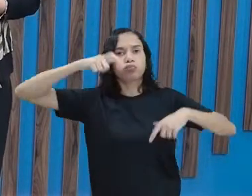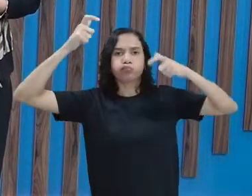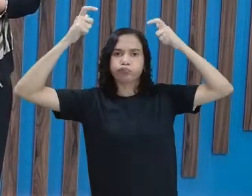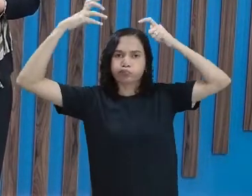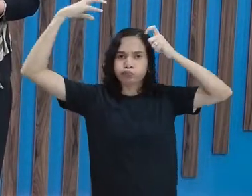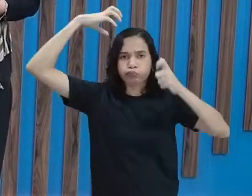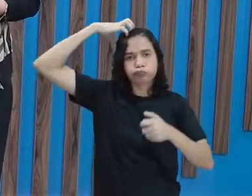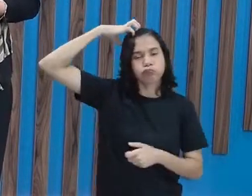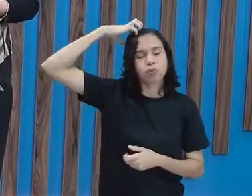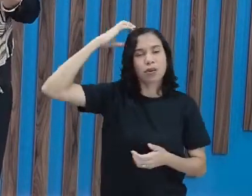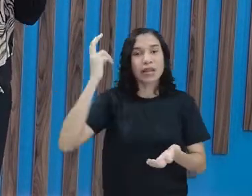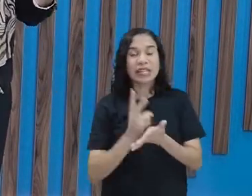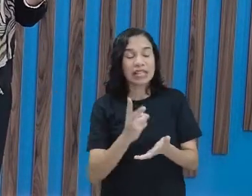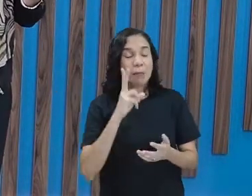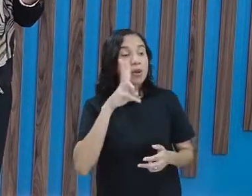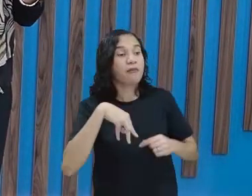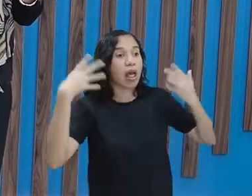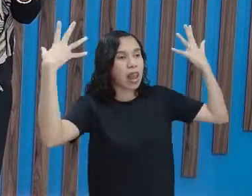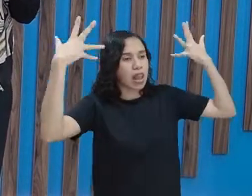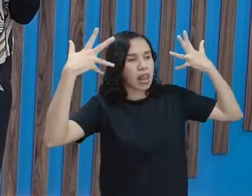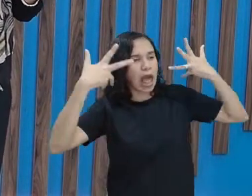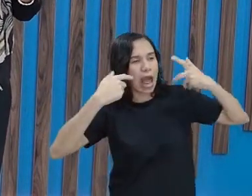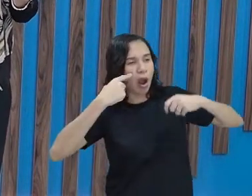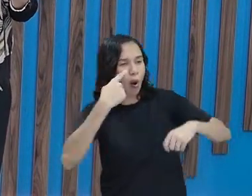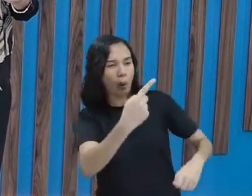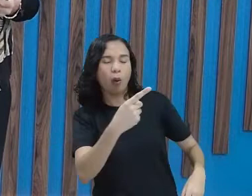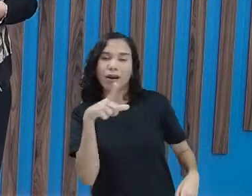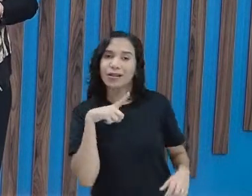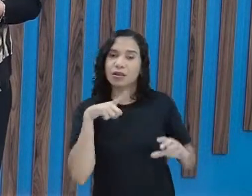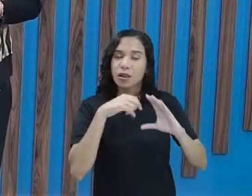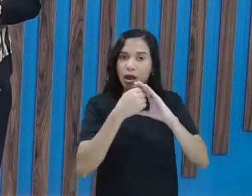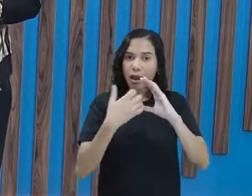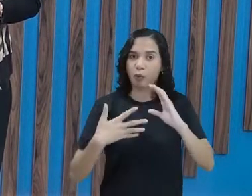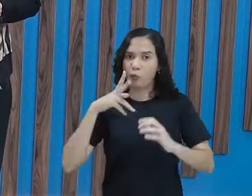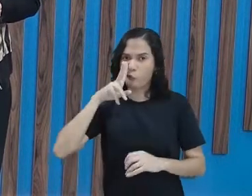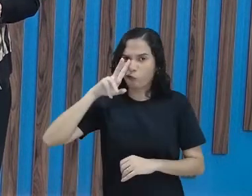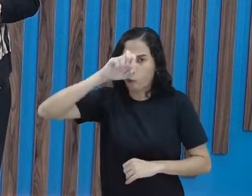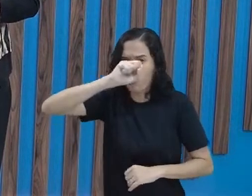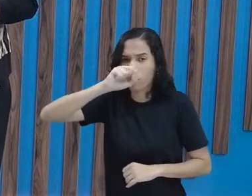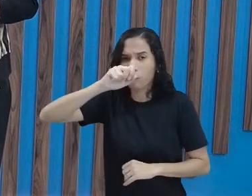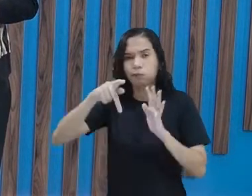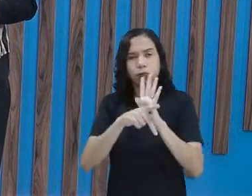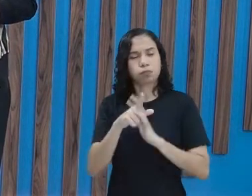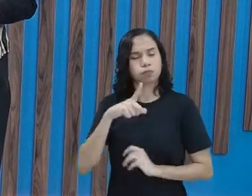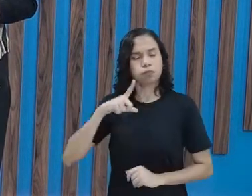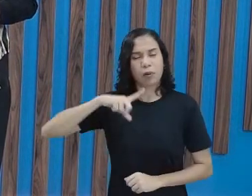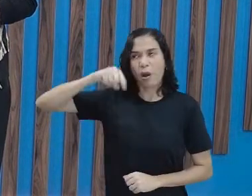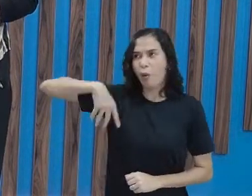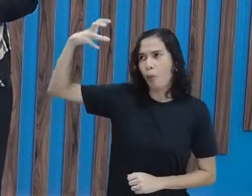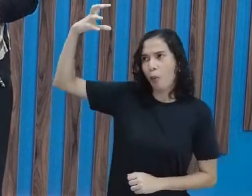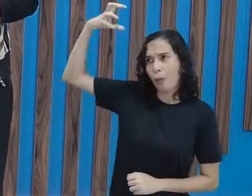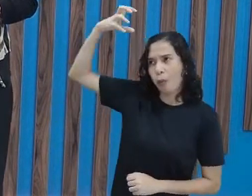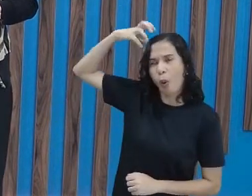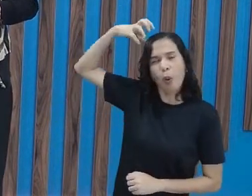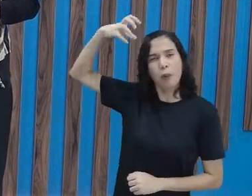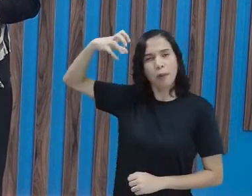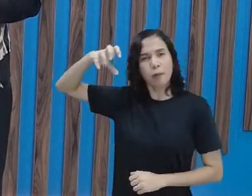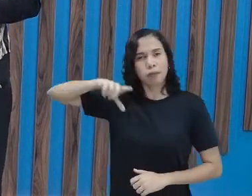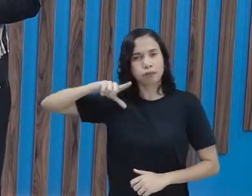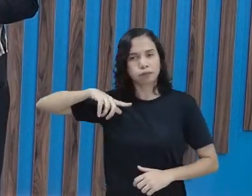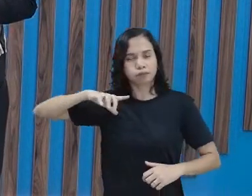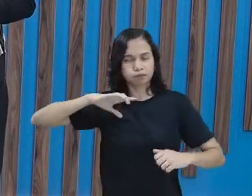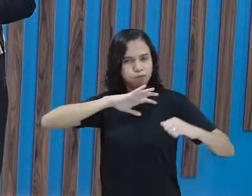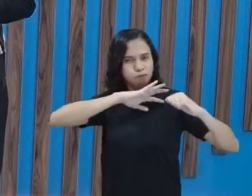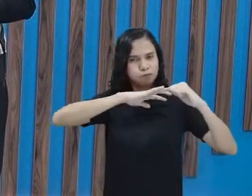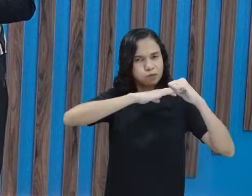Sempre que você escuta leão em uma história, ele não tem essa característica forte de ser o rei da selva, de ter a